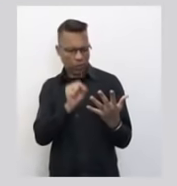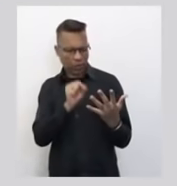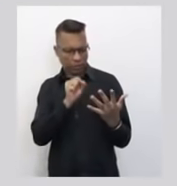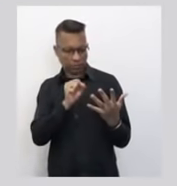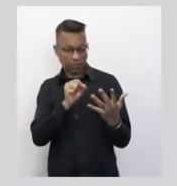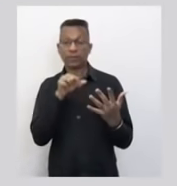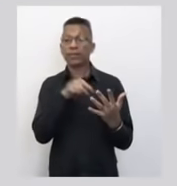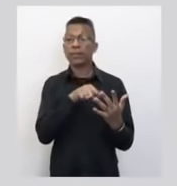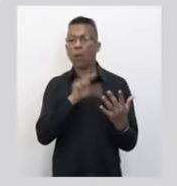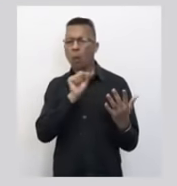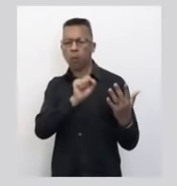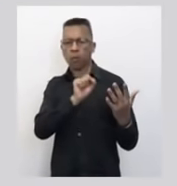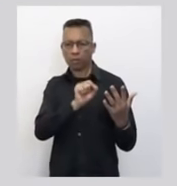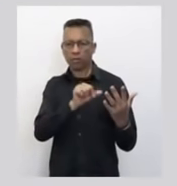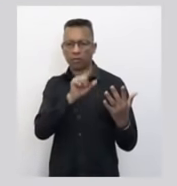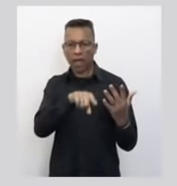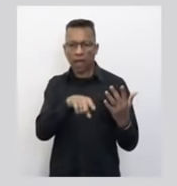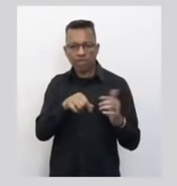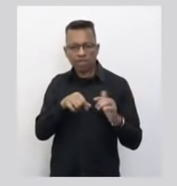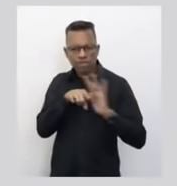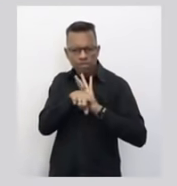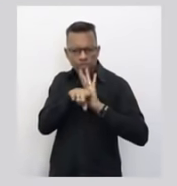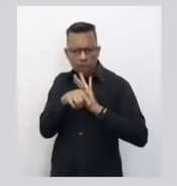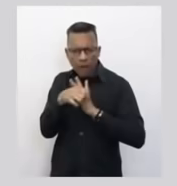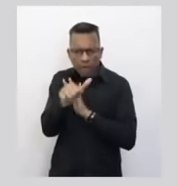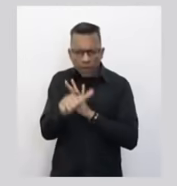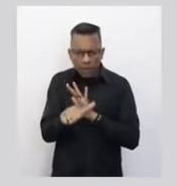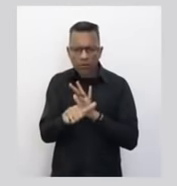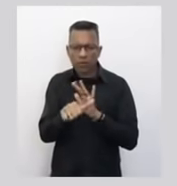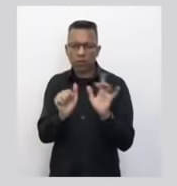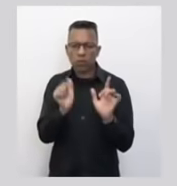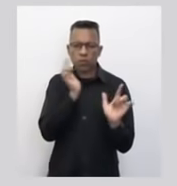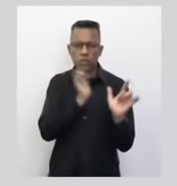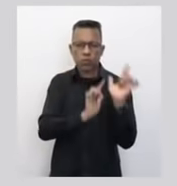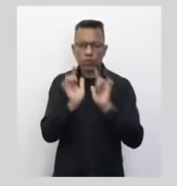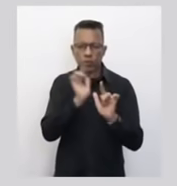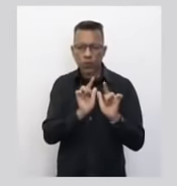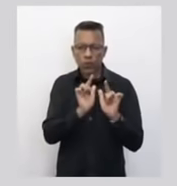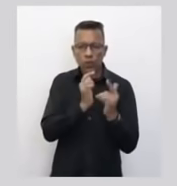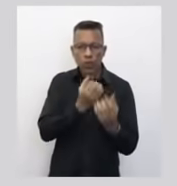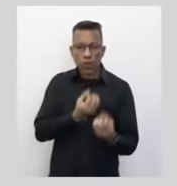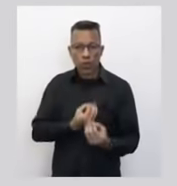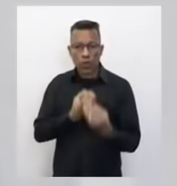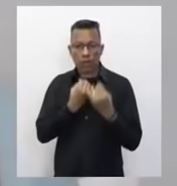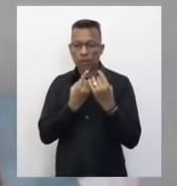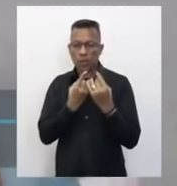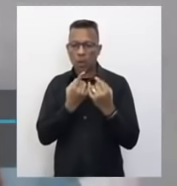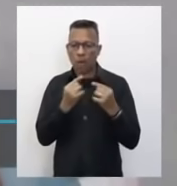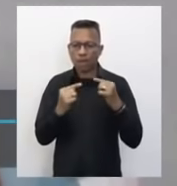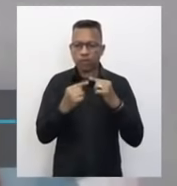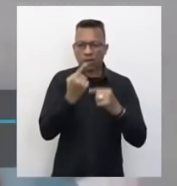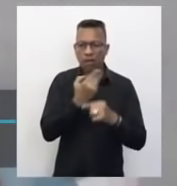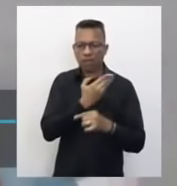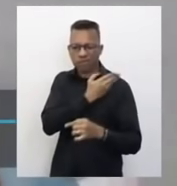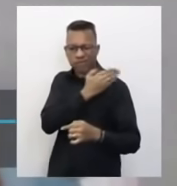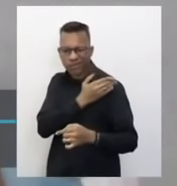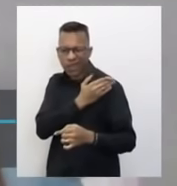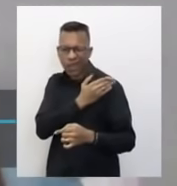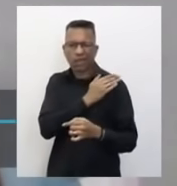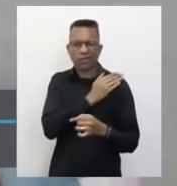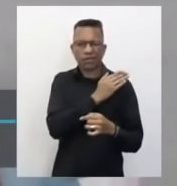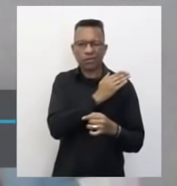que é? Investigação. Se você investigou, viu que aquela mensagem não é homofóbica, não é preconceituosa, não